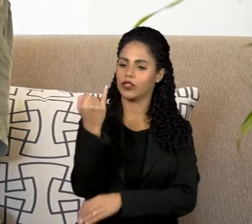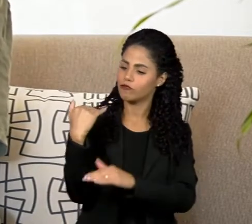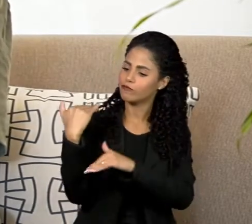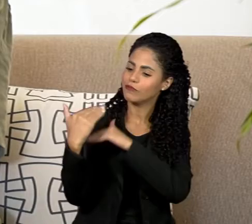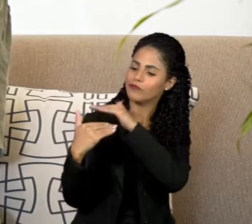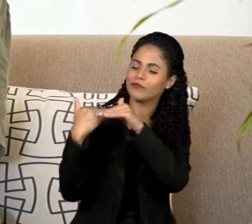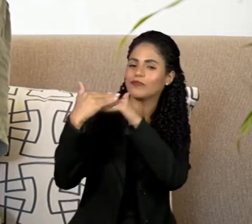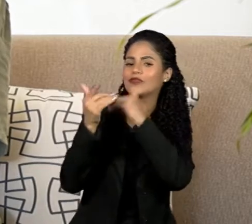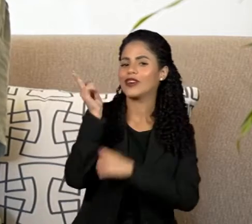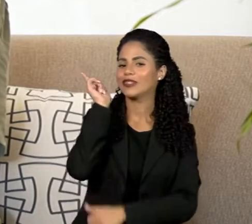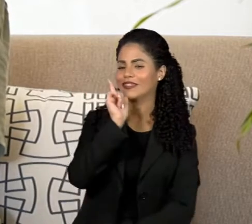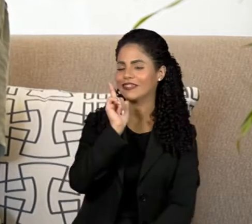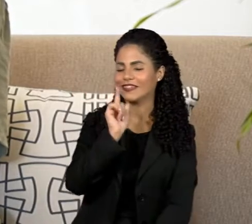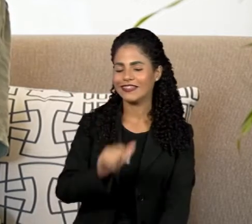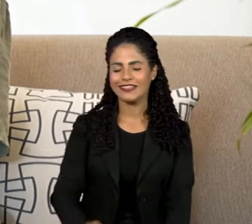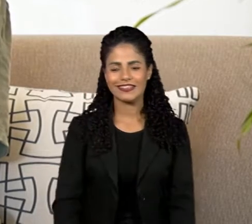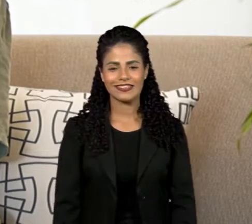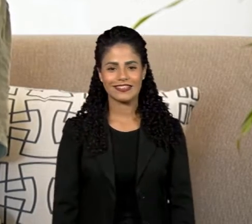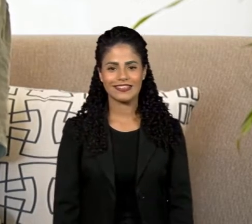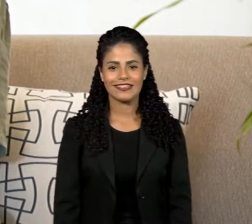evoluindo para chegar.